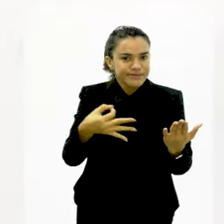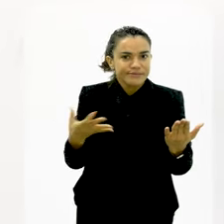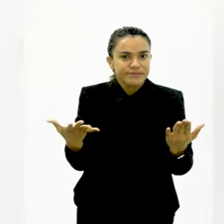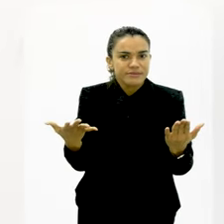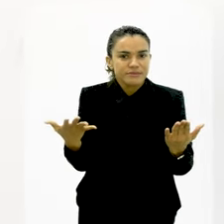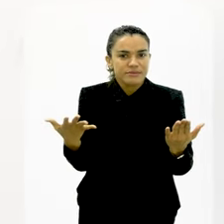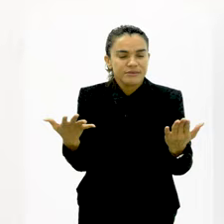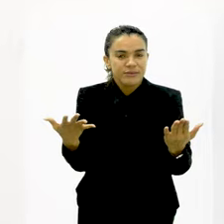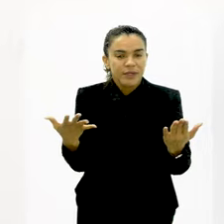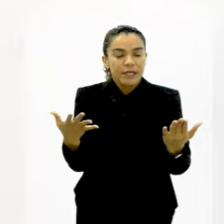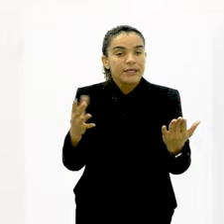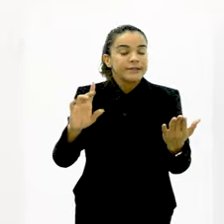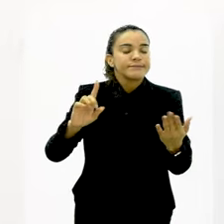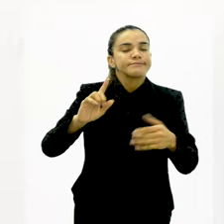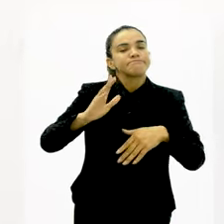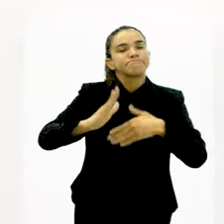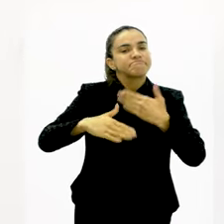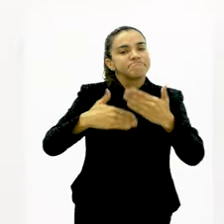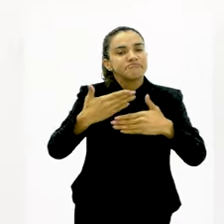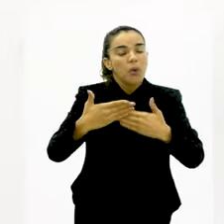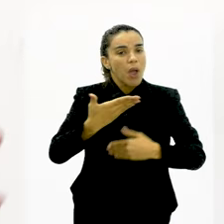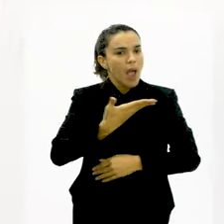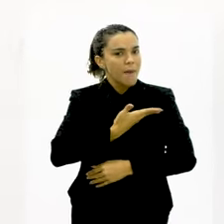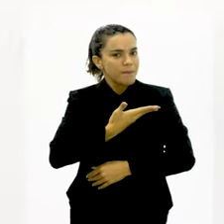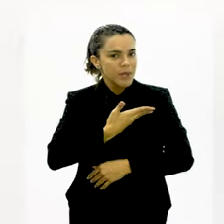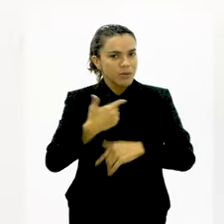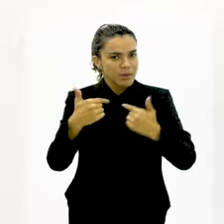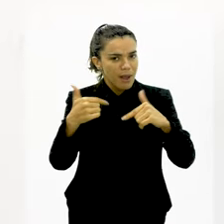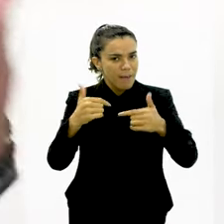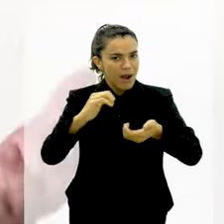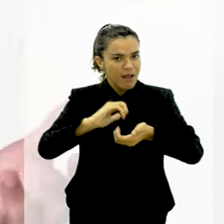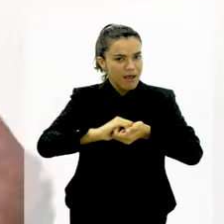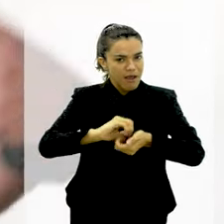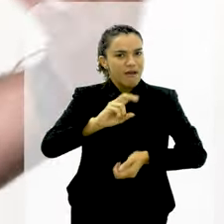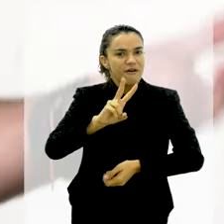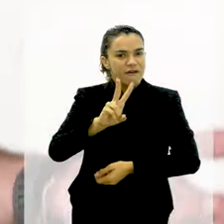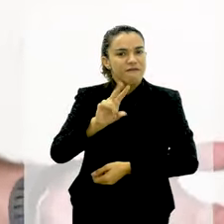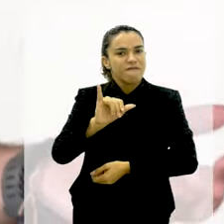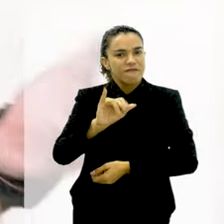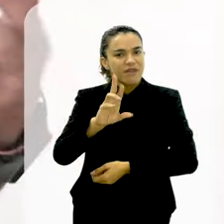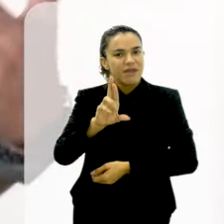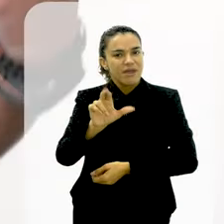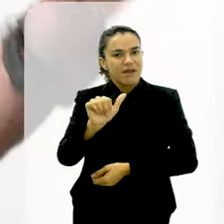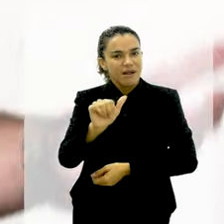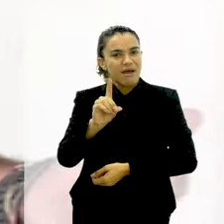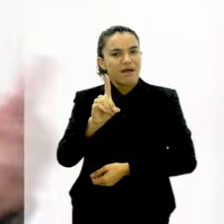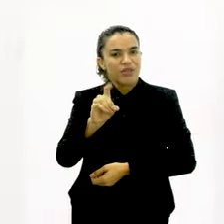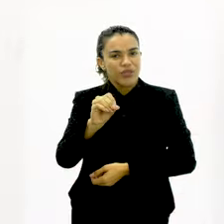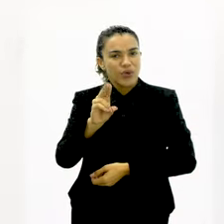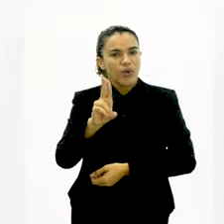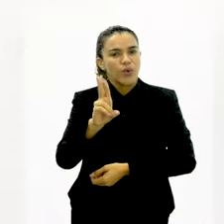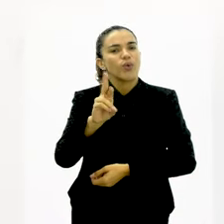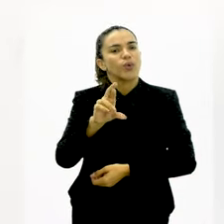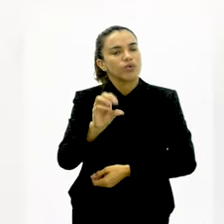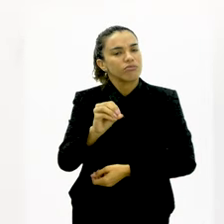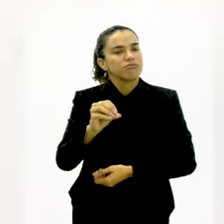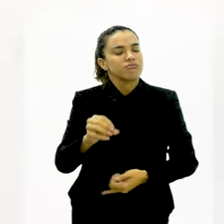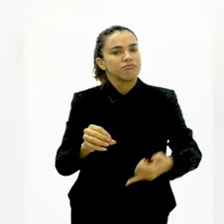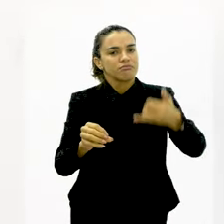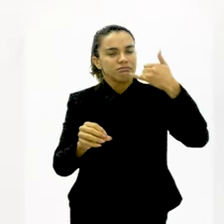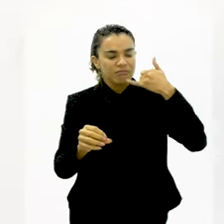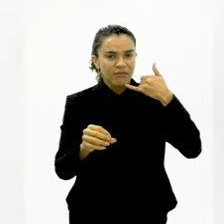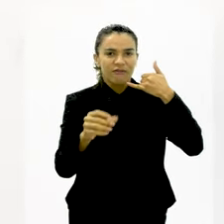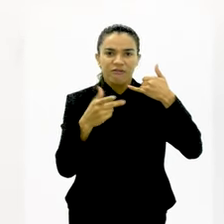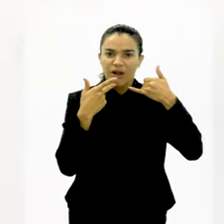escola. E aí, logo após, um amigo meu que trabalha na Viradouro, trabalha inclusive comigo até hoje, que é o Márcio Moura, me